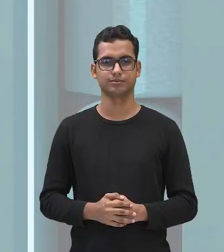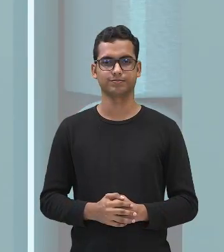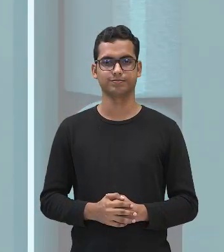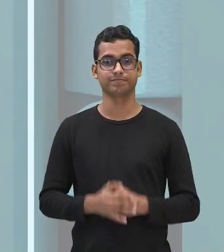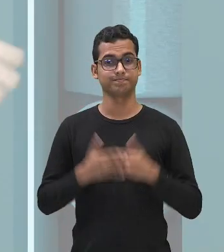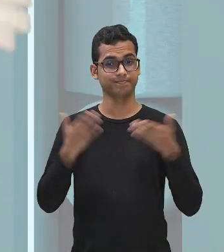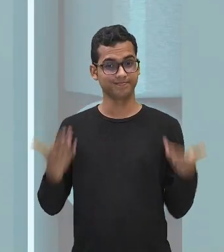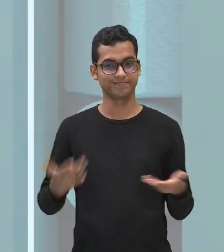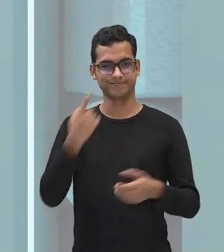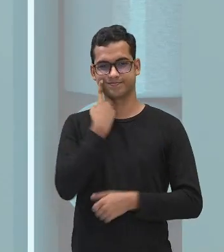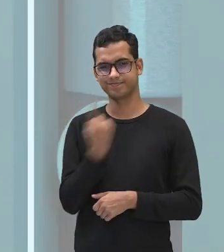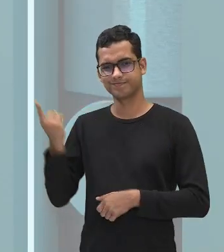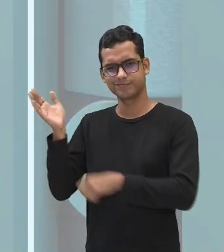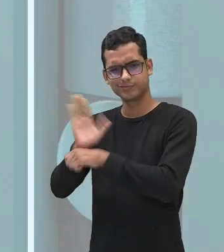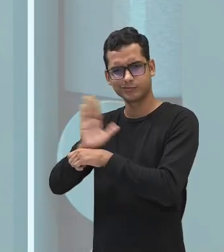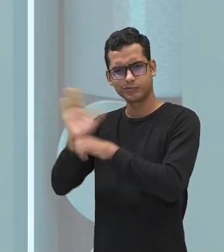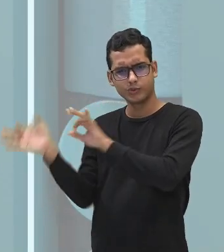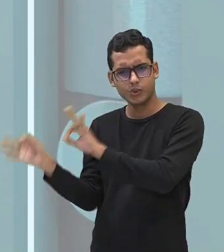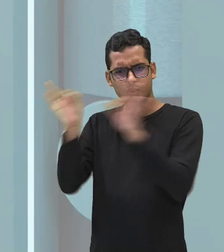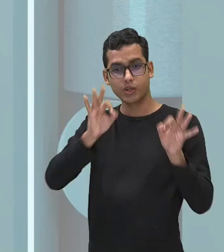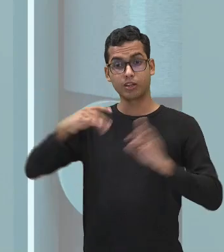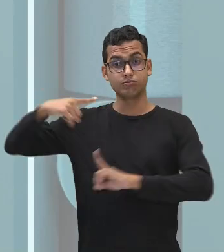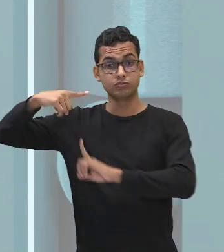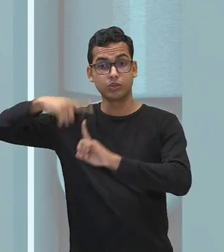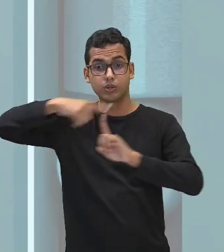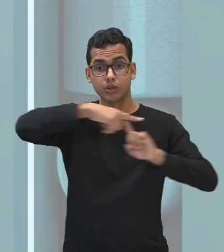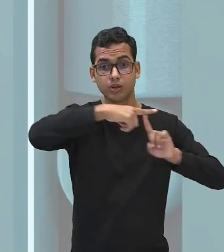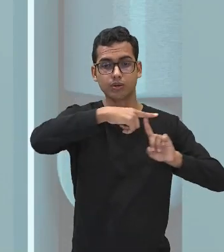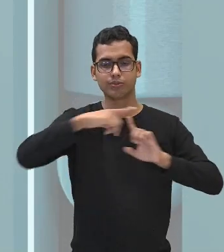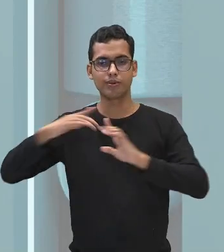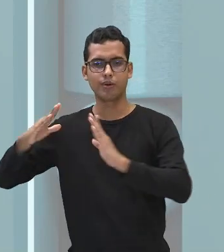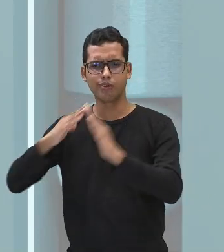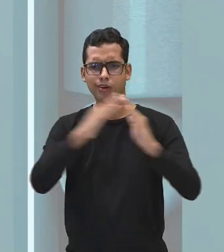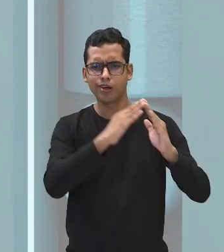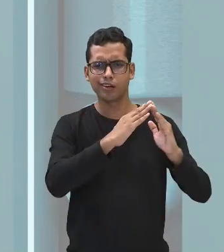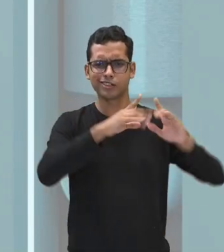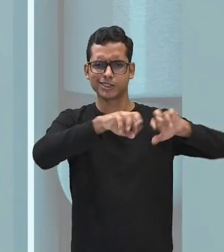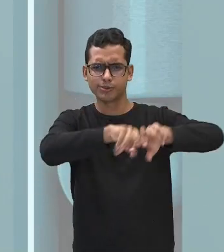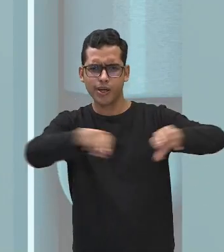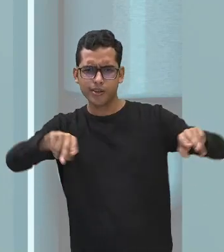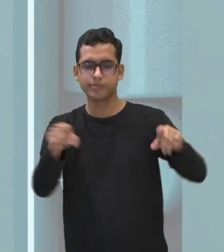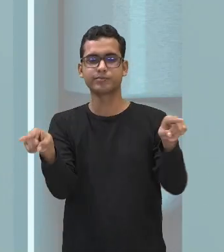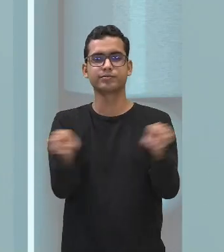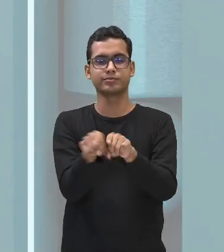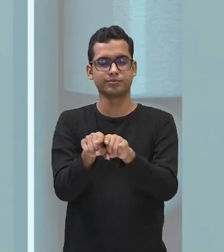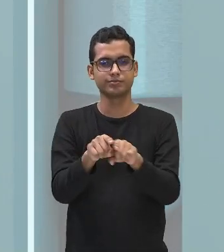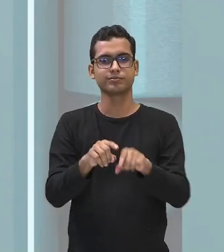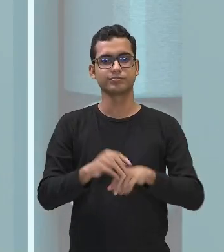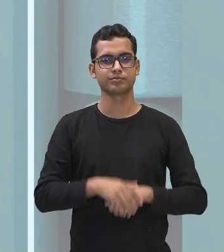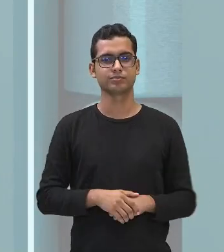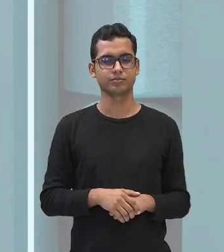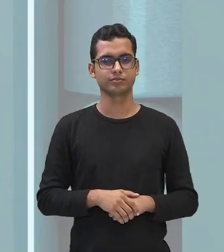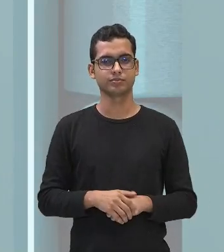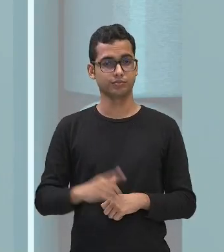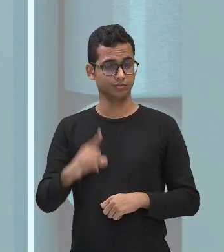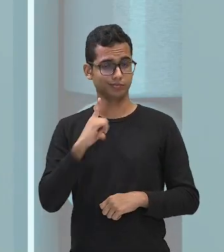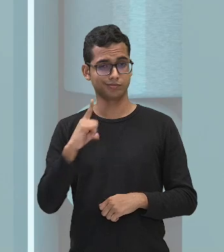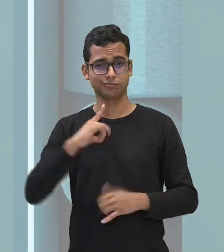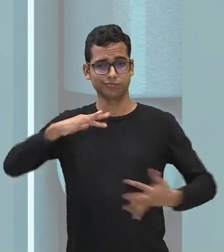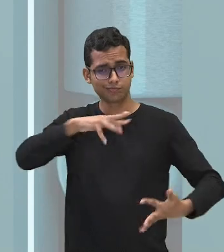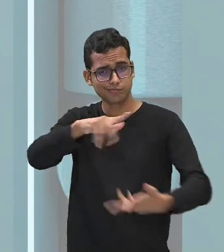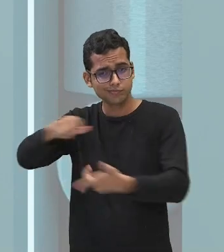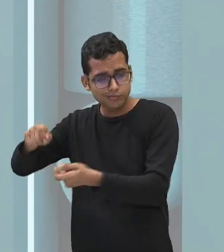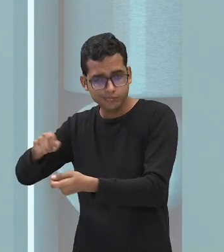Então, aí são muitos tipos de casa. Vocês puderam observar vários tipos de casa que existem aí ao redor do